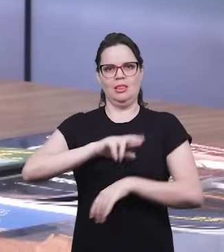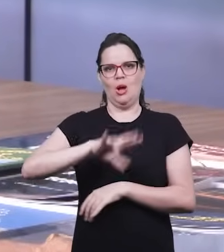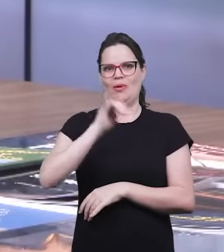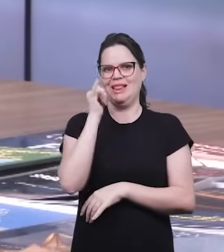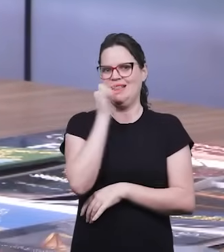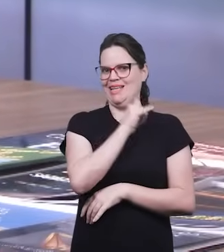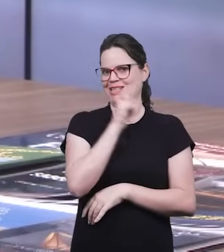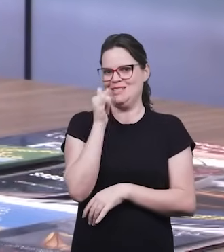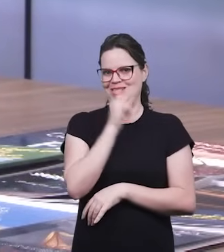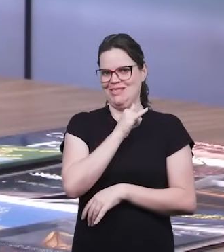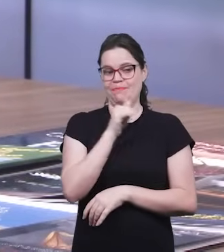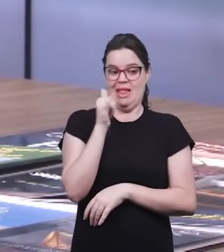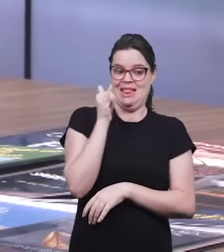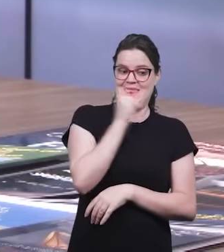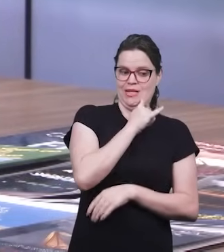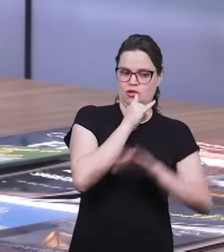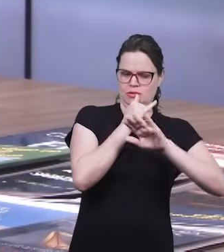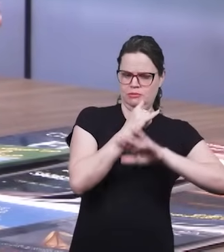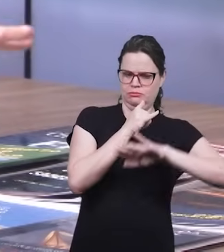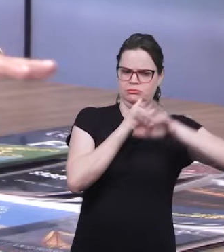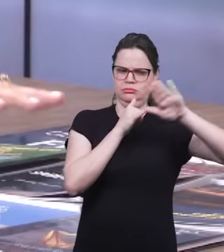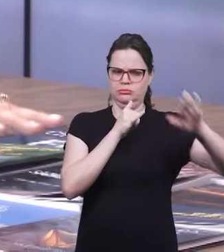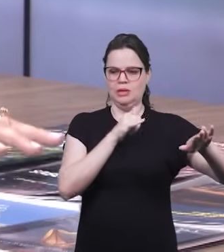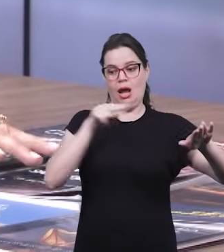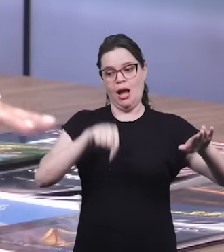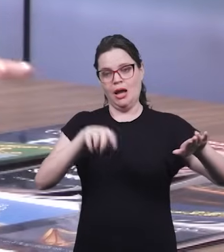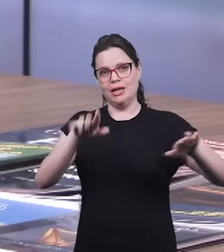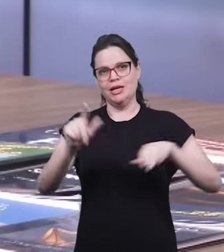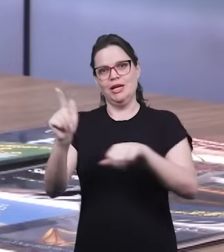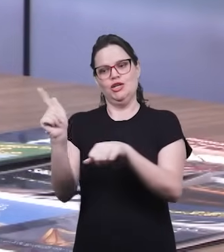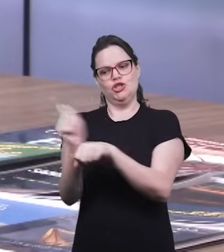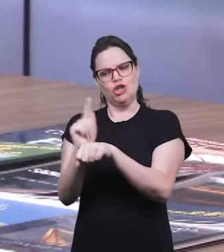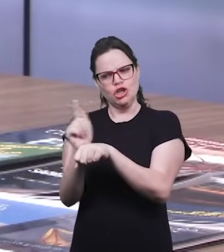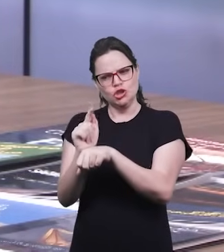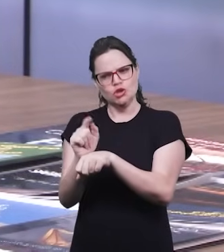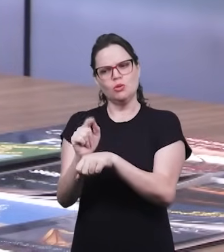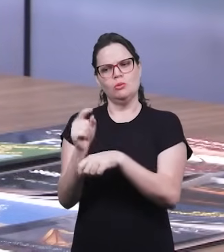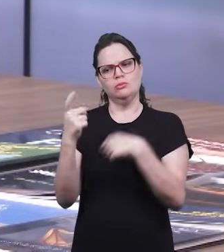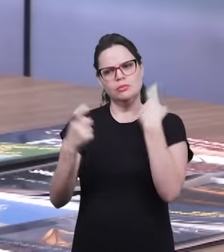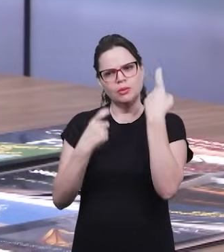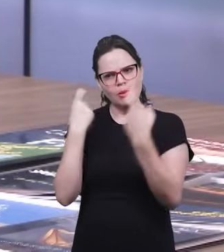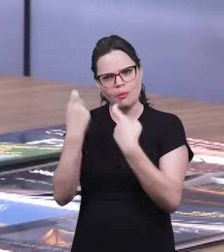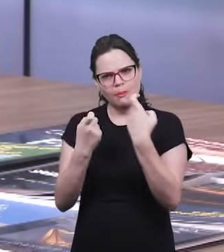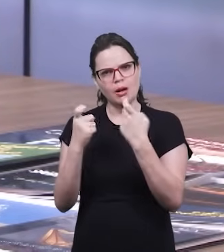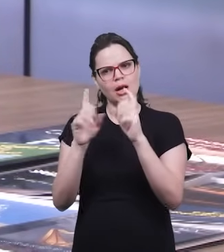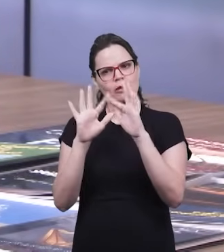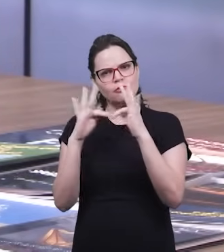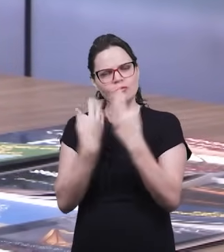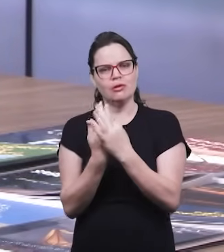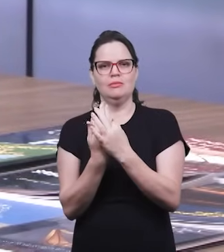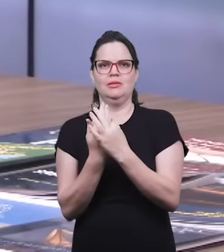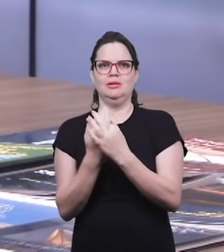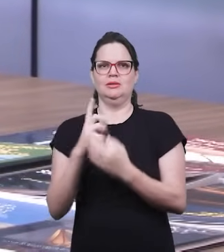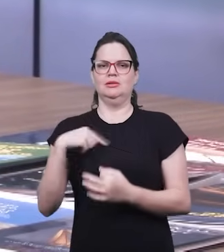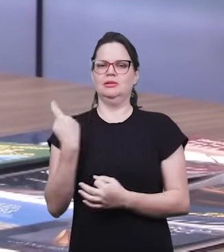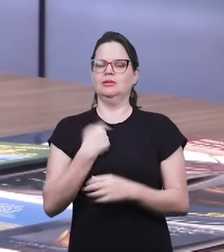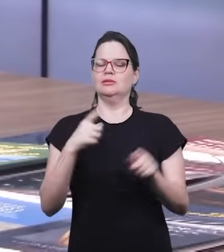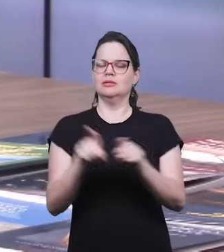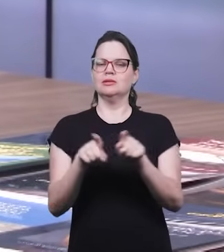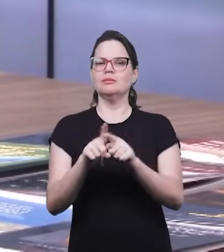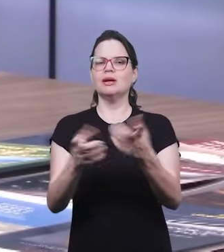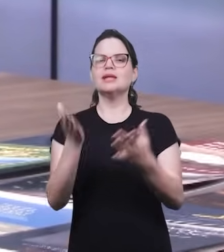dentista, odontólogo, professor universitário, é um gestor que se preocupa com as famílias. E nós também